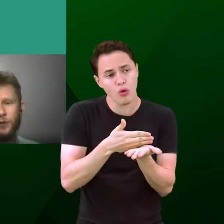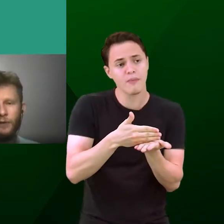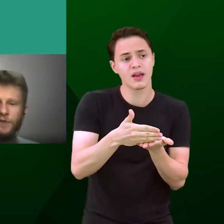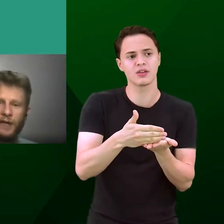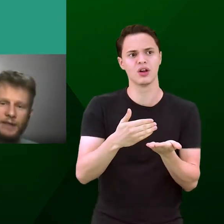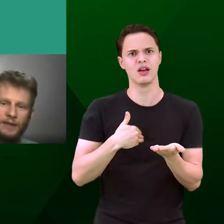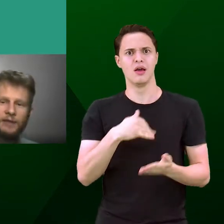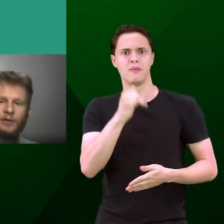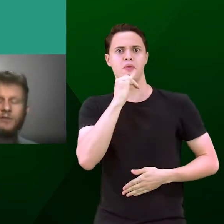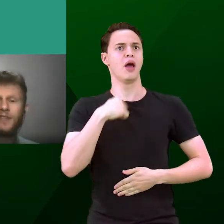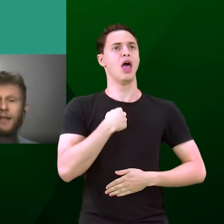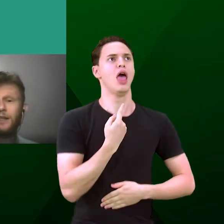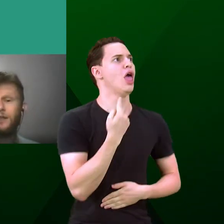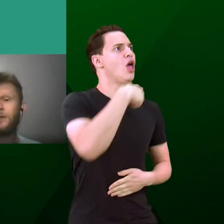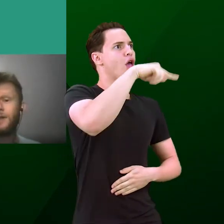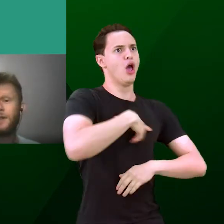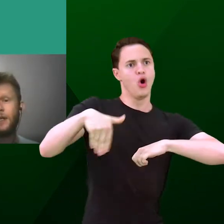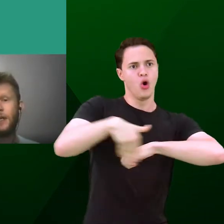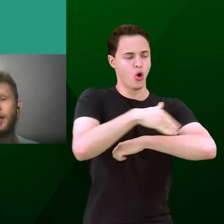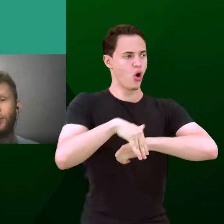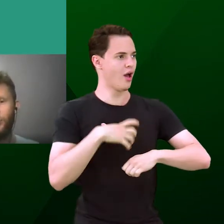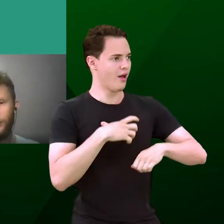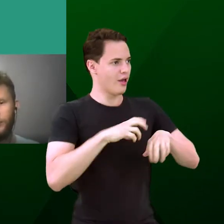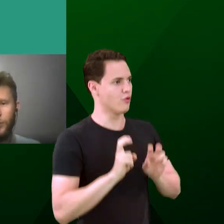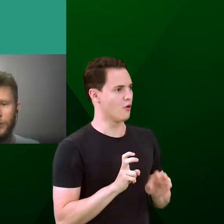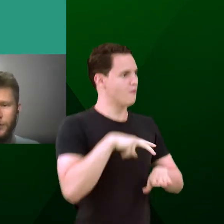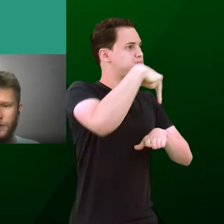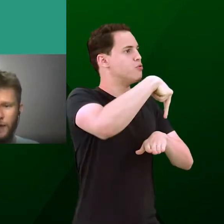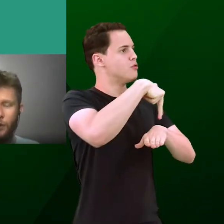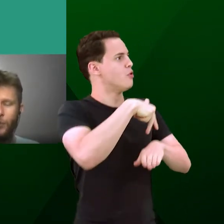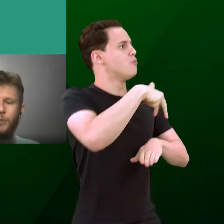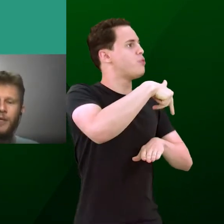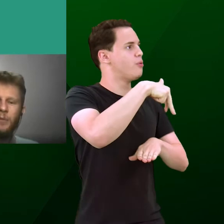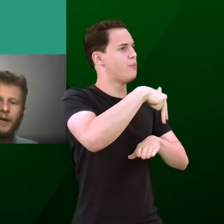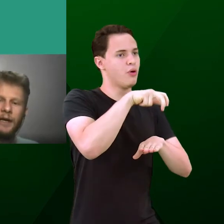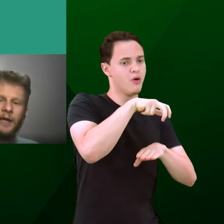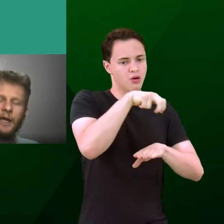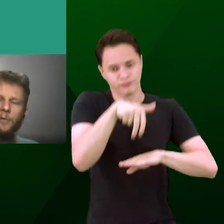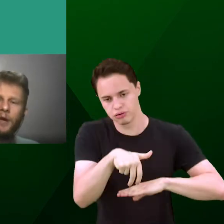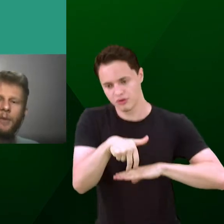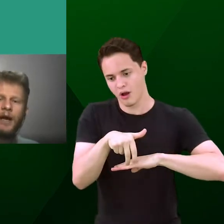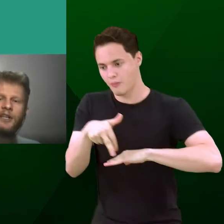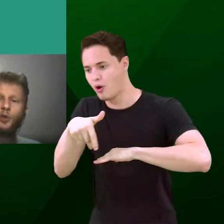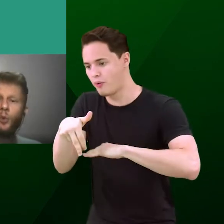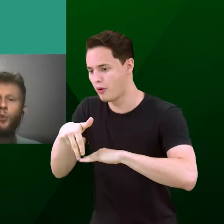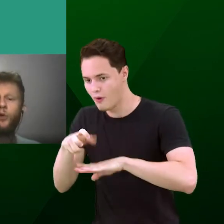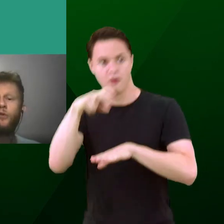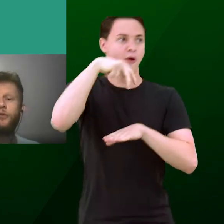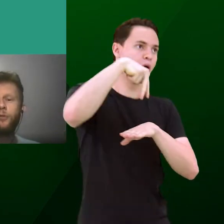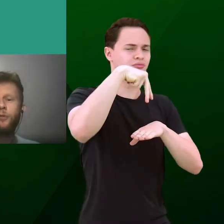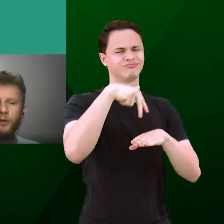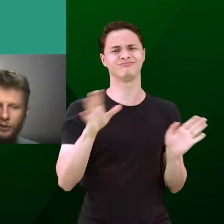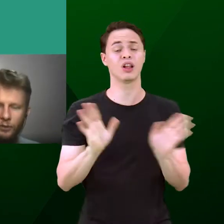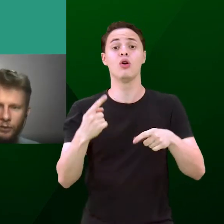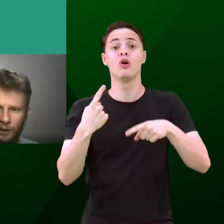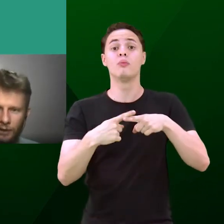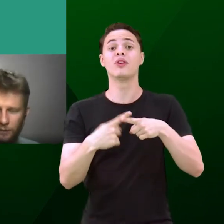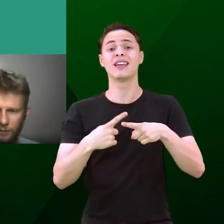também, é papel significante para você ter um bom desempenho e conseguir uma medalha, conseguir um